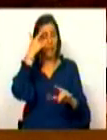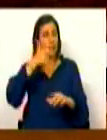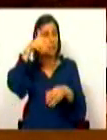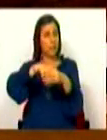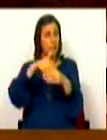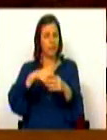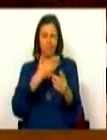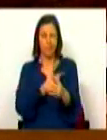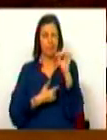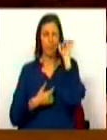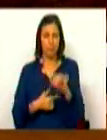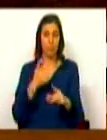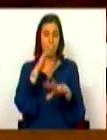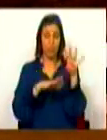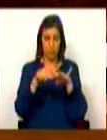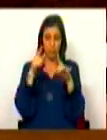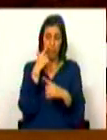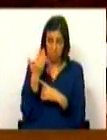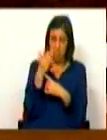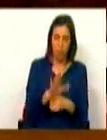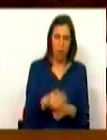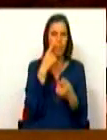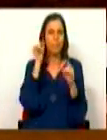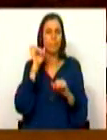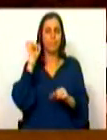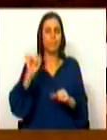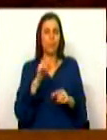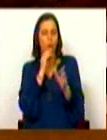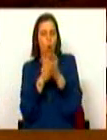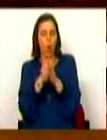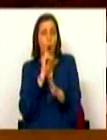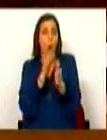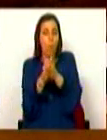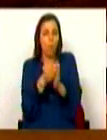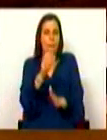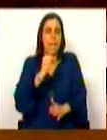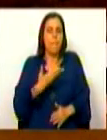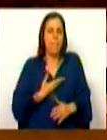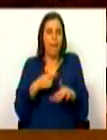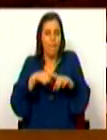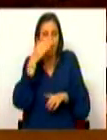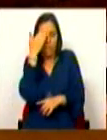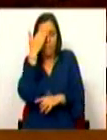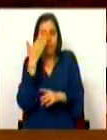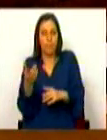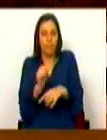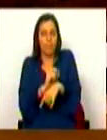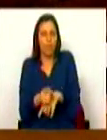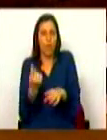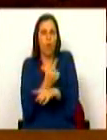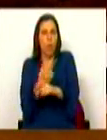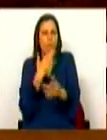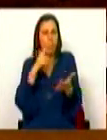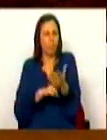eleitoralismo prosaico. Este exercício é mais uma vez um exercício de oportunismo do PSD, refugiando-se em instantâneos que não